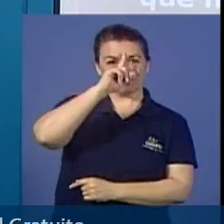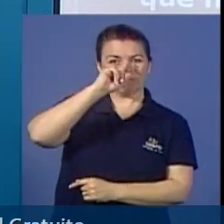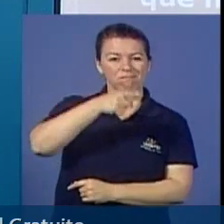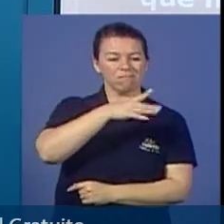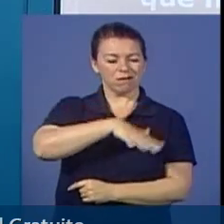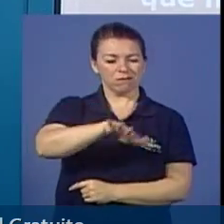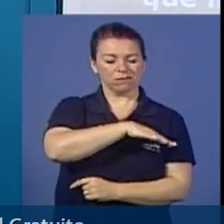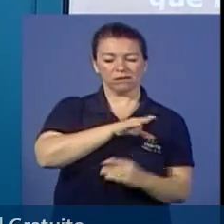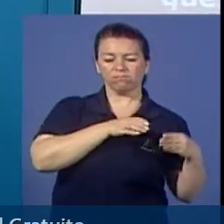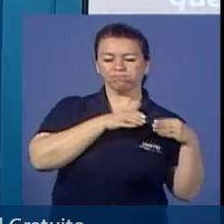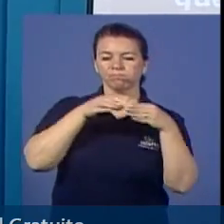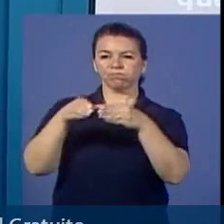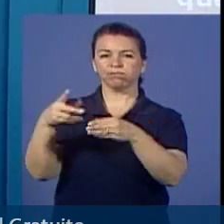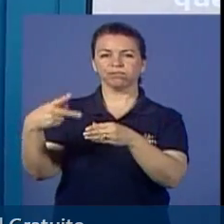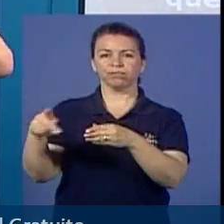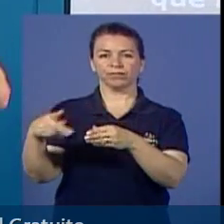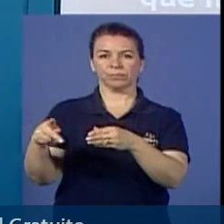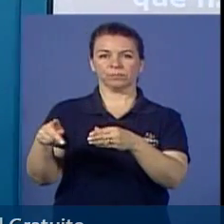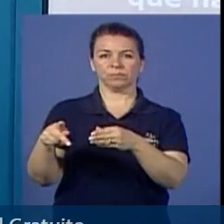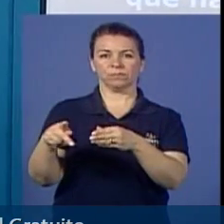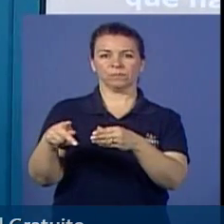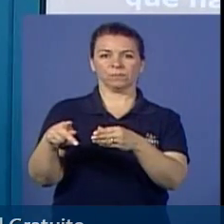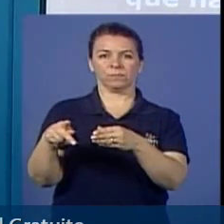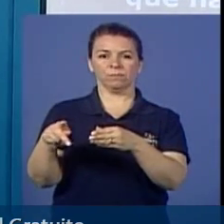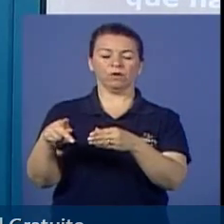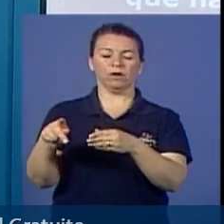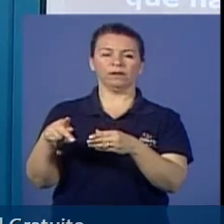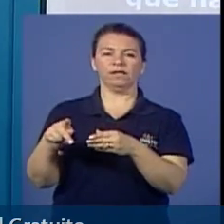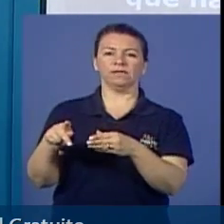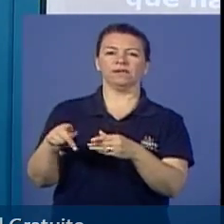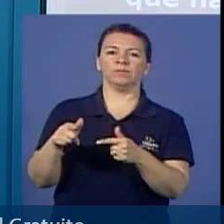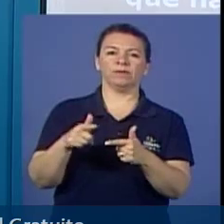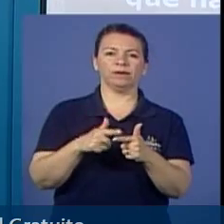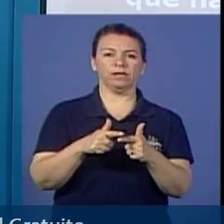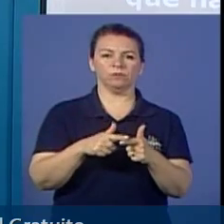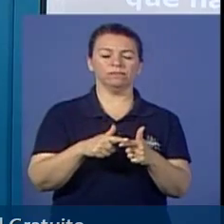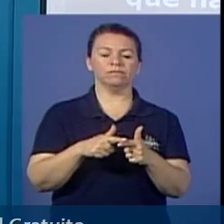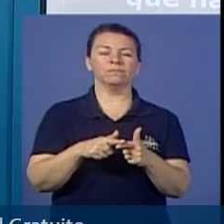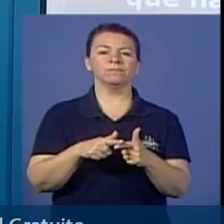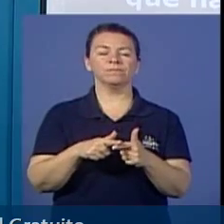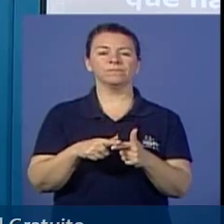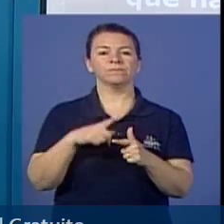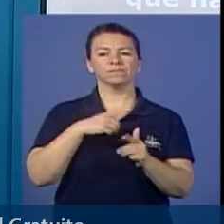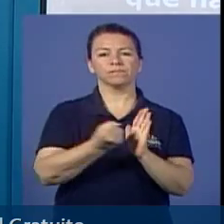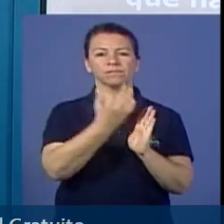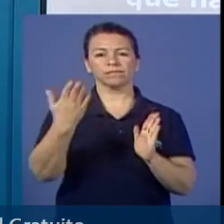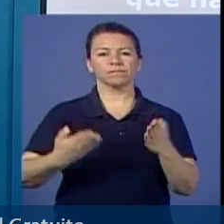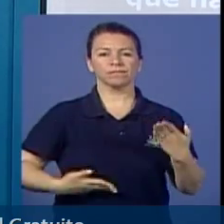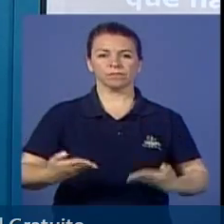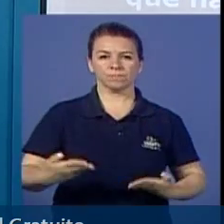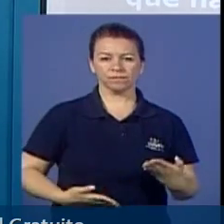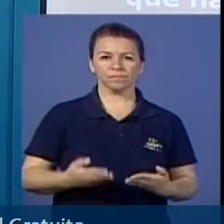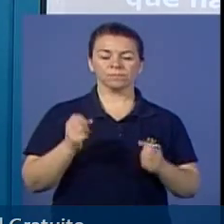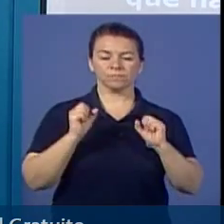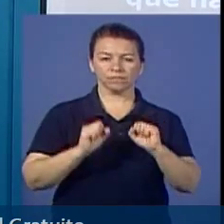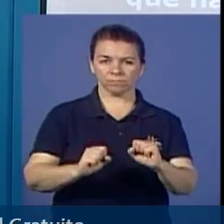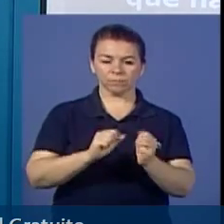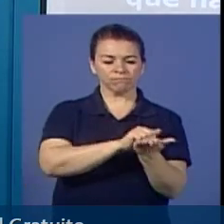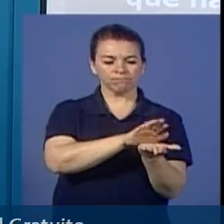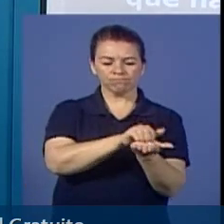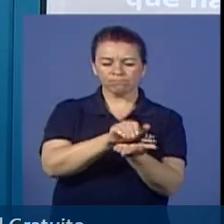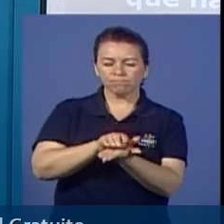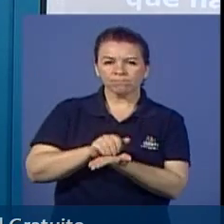onde eles causem problema lá e não mais aqui. Então, uma grande quantidade de servos camponeses que estavam sendo expulsos